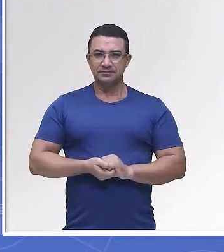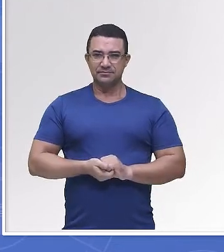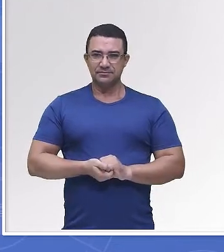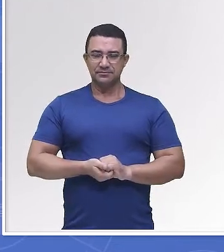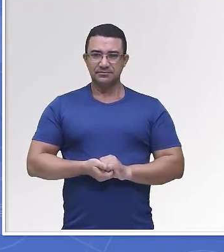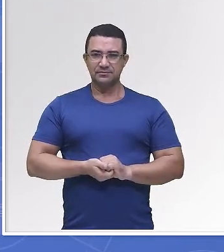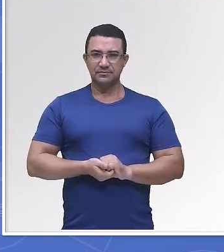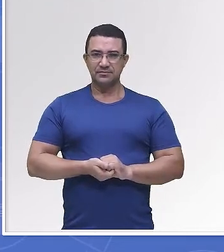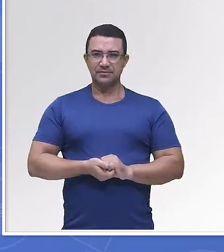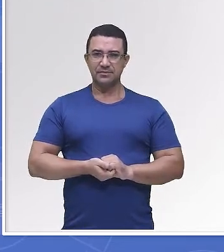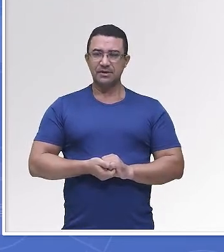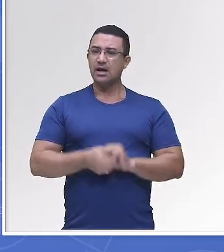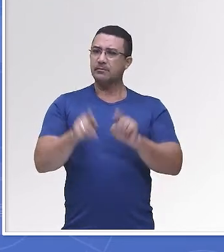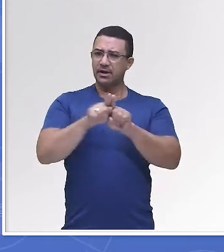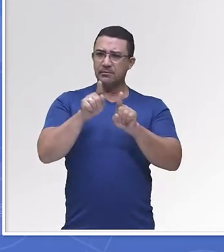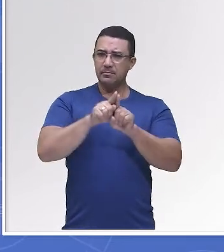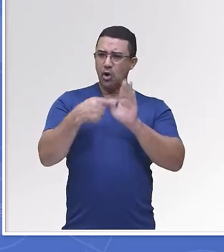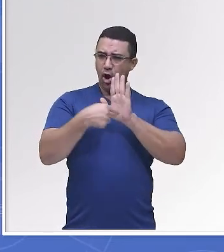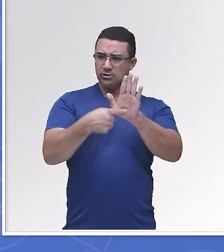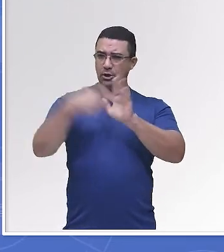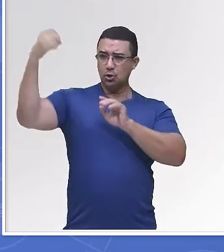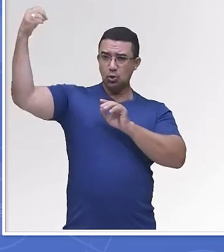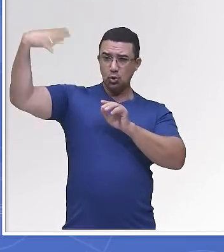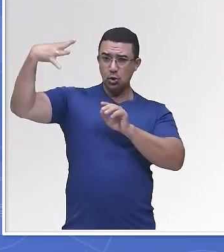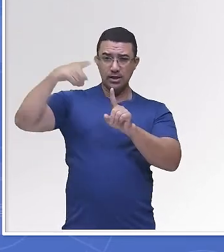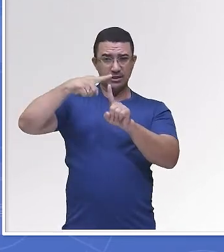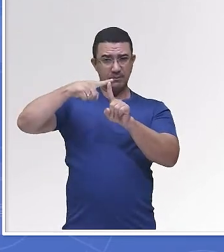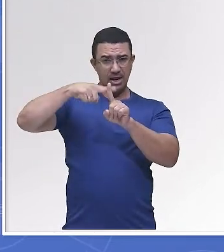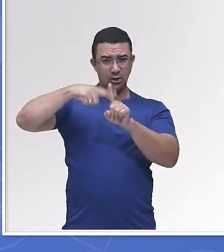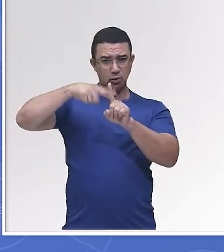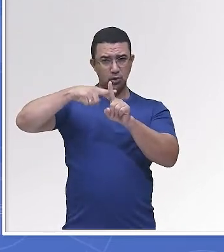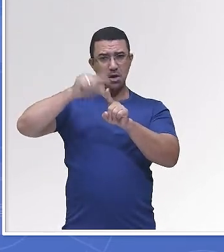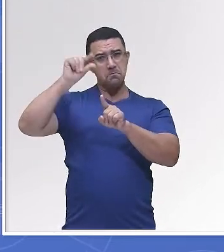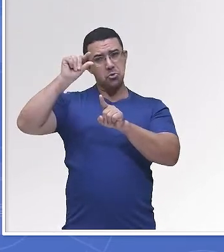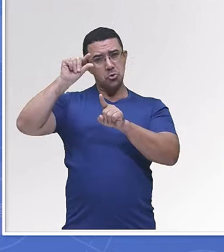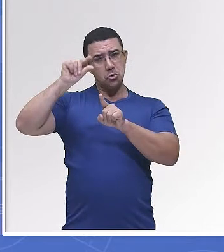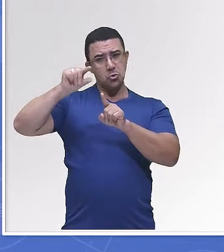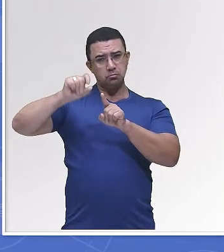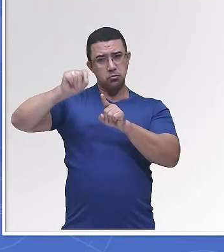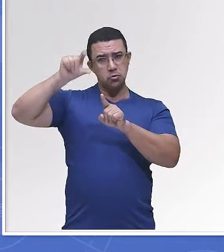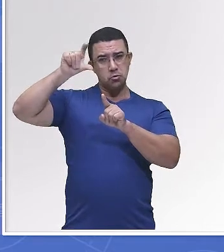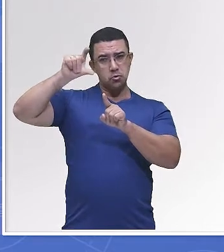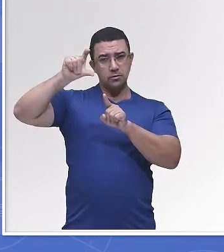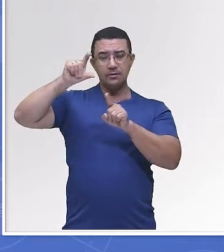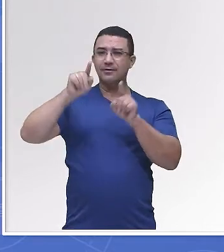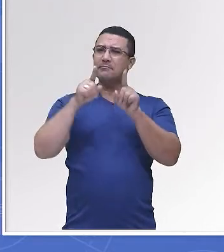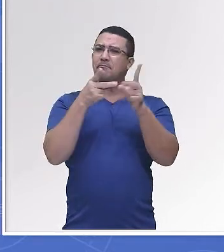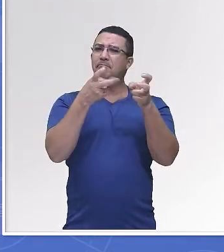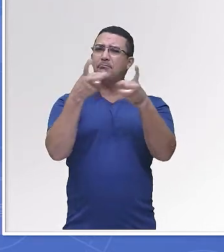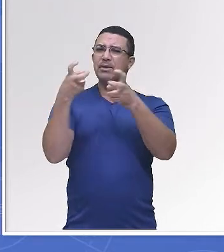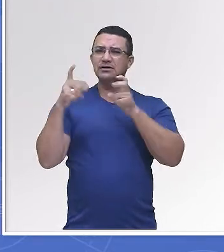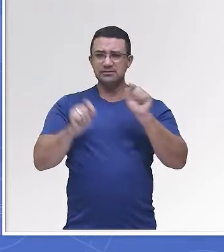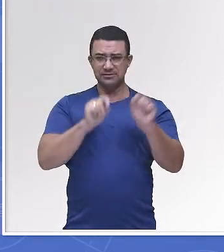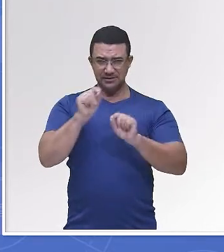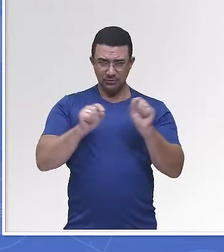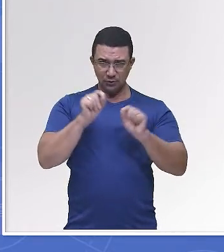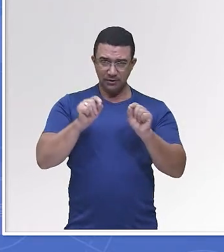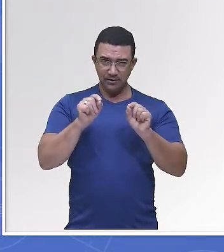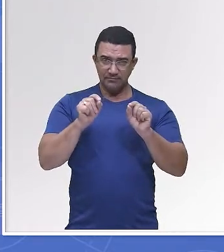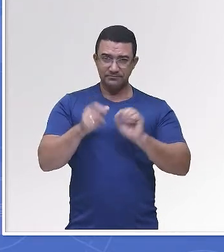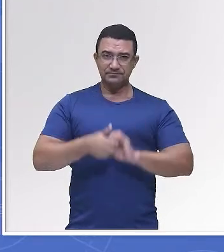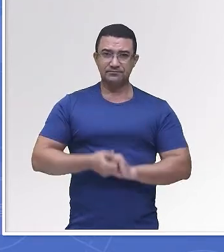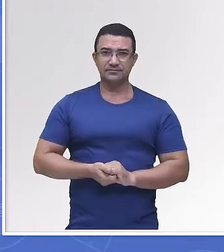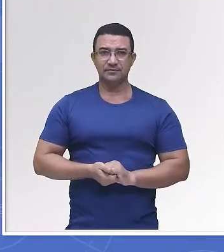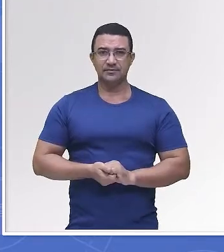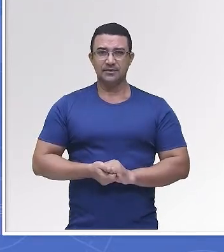temperatura pouco elevada, o brilho de fato maior que a lua. A gente pode perceber que as escolhas